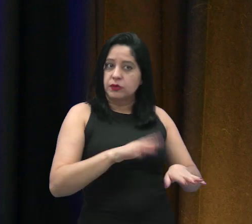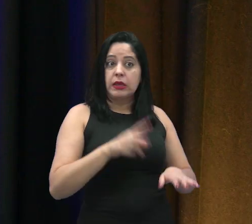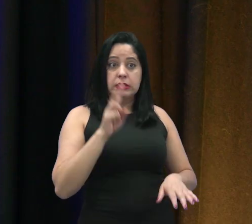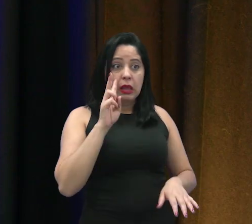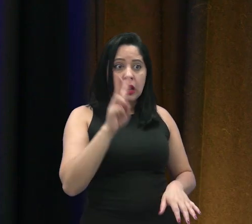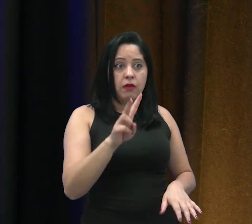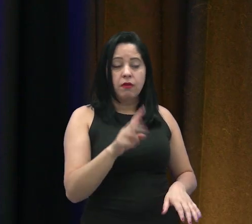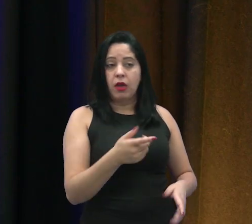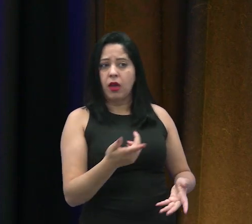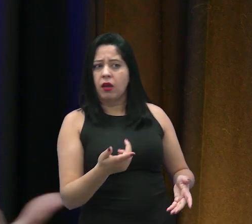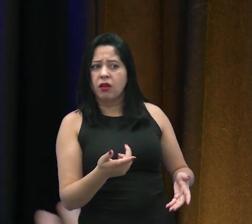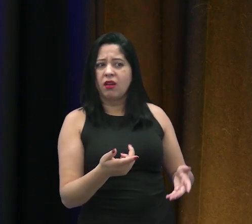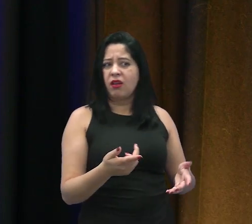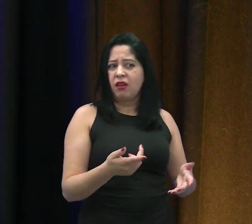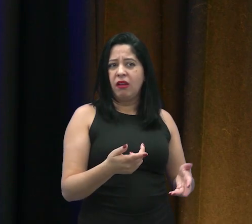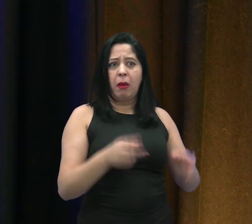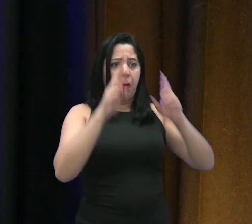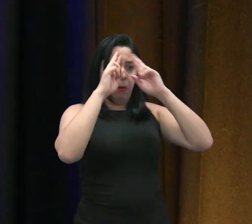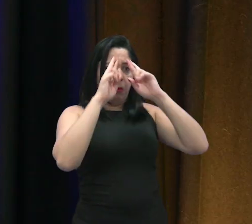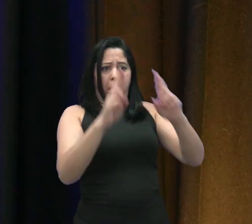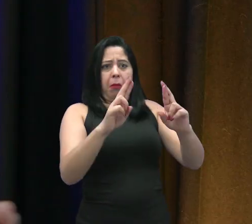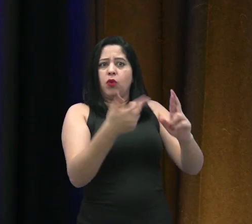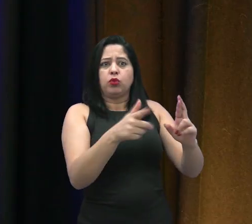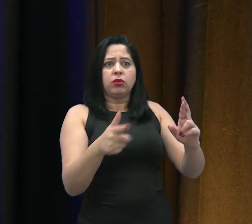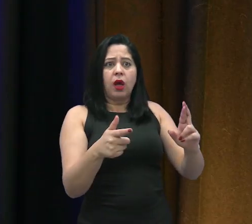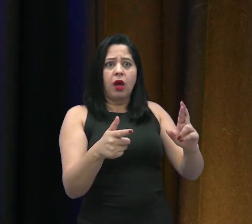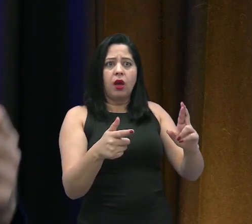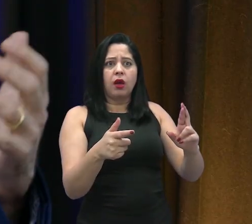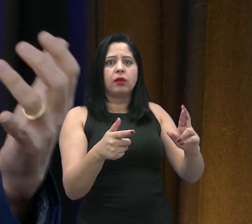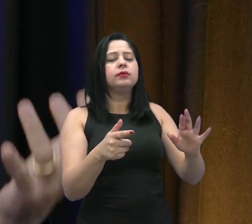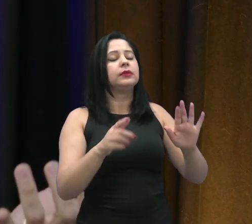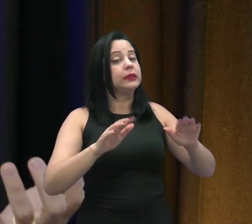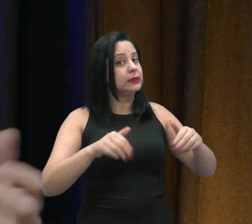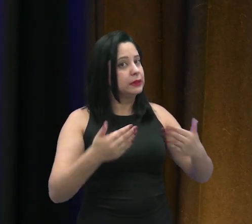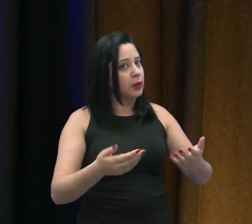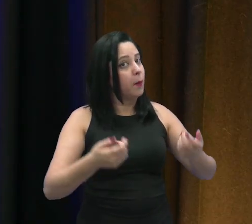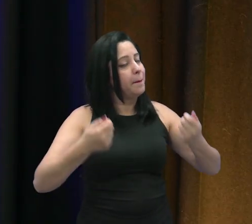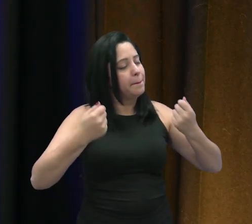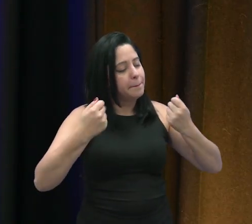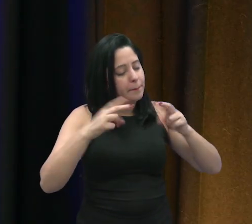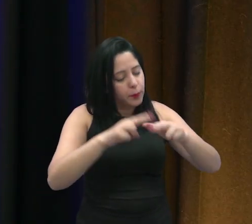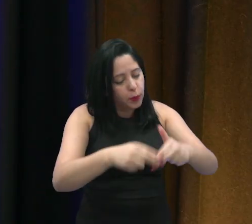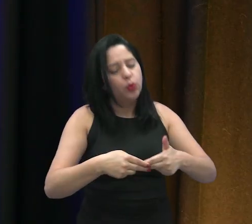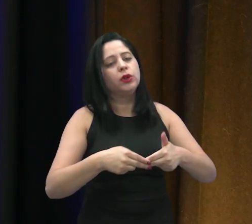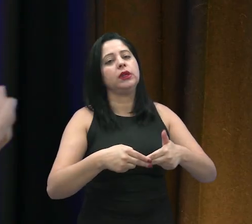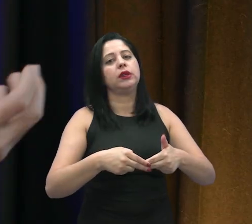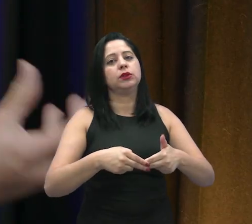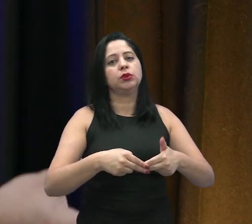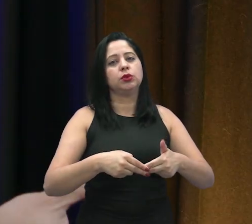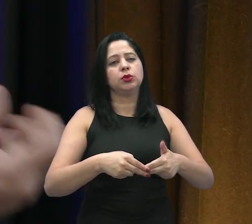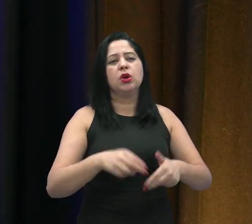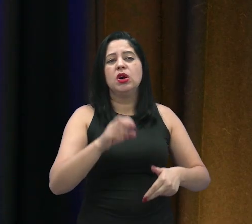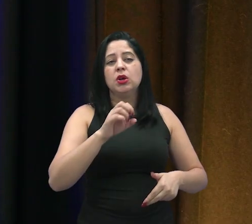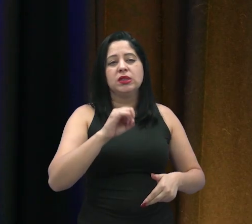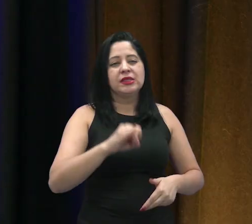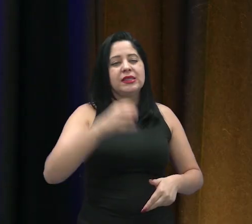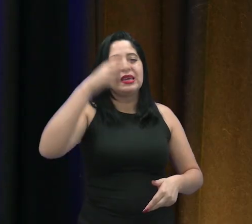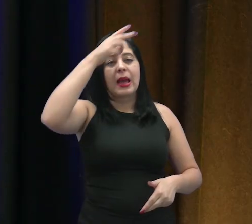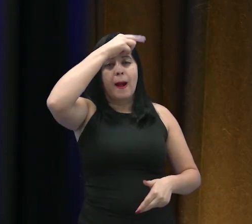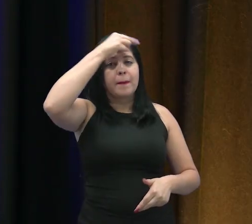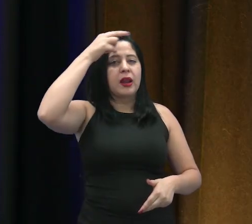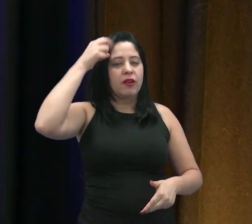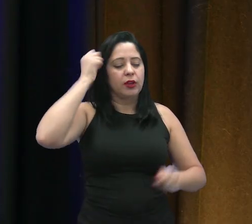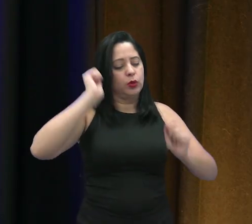diferente da dele e não consegue respeitar. Então, cada vez mais que a administração pública coloca um serviço à